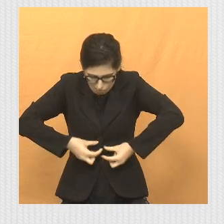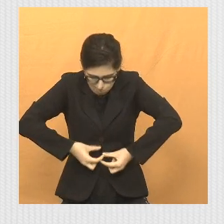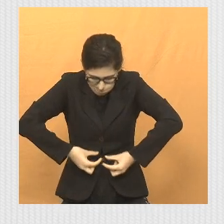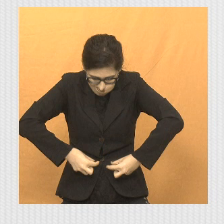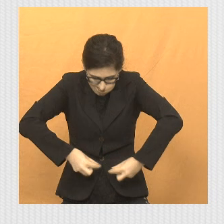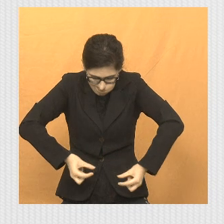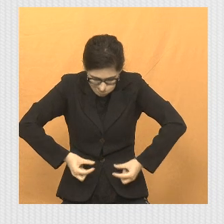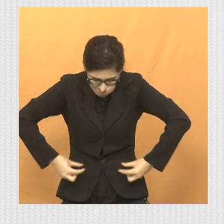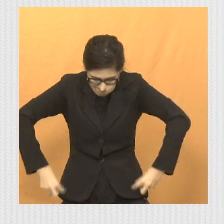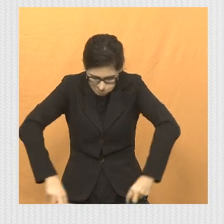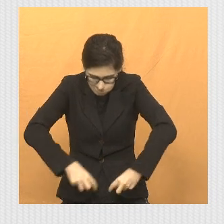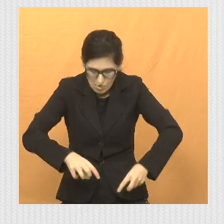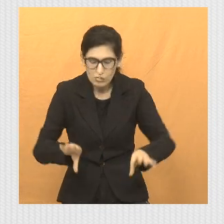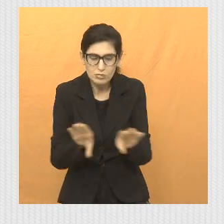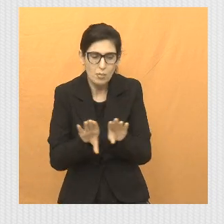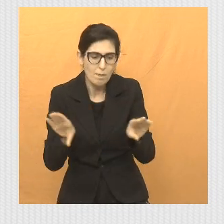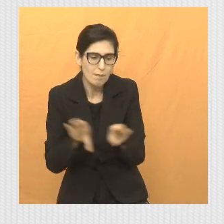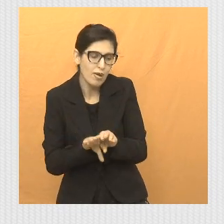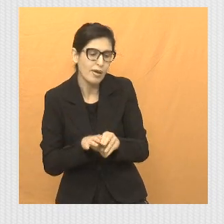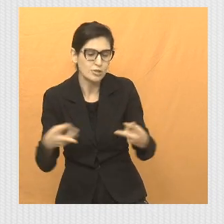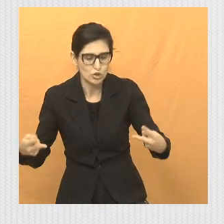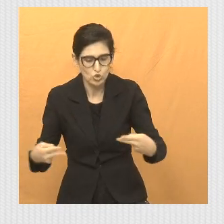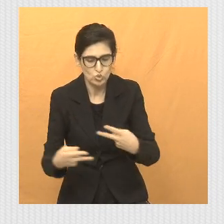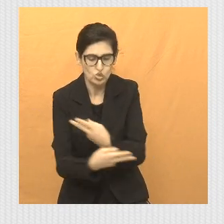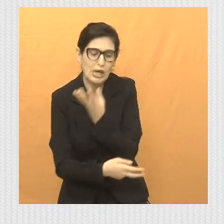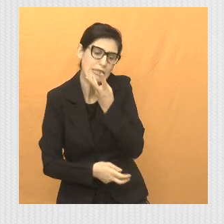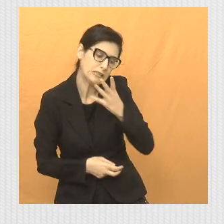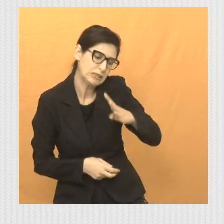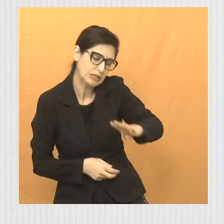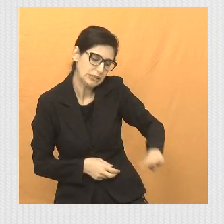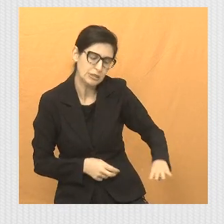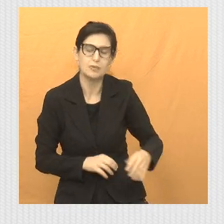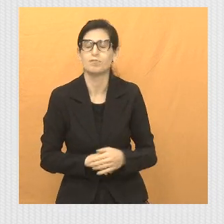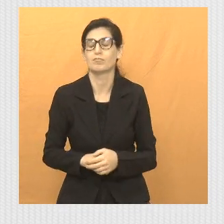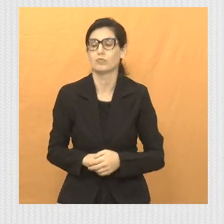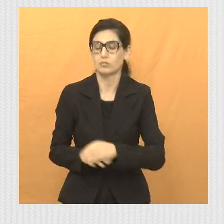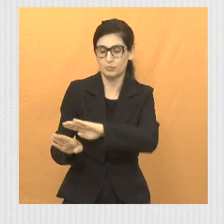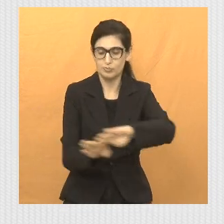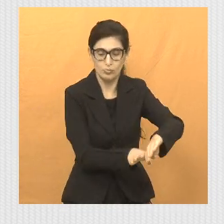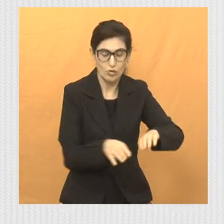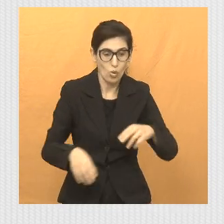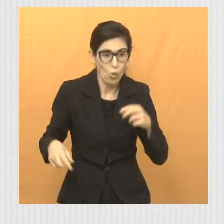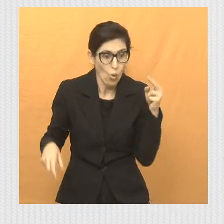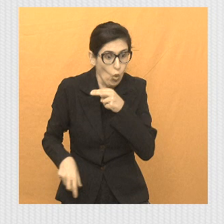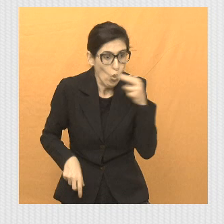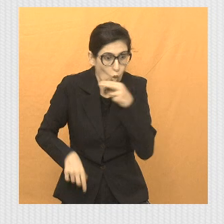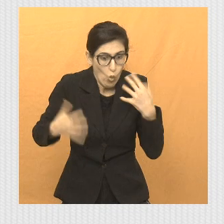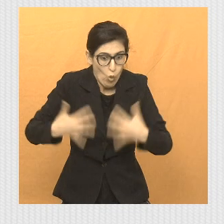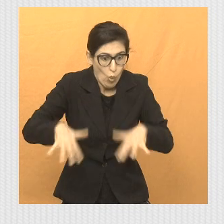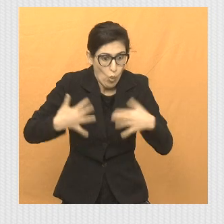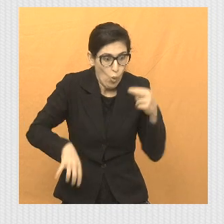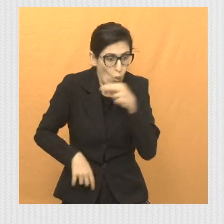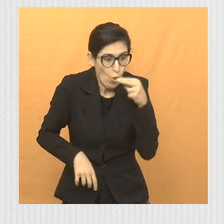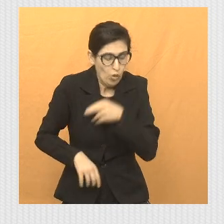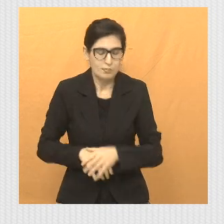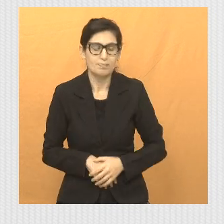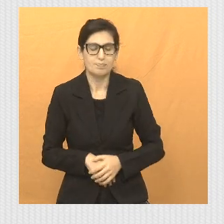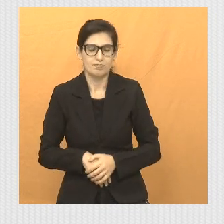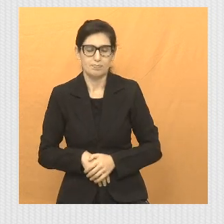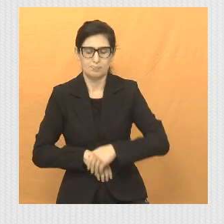e cirurgia pediátrica. Com relação às cirurgias de urgência, fechamos o primeiro quadrimestre com